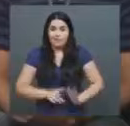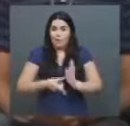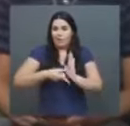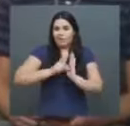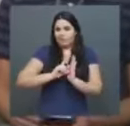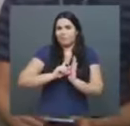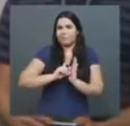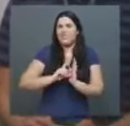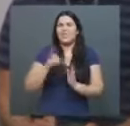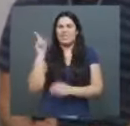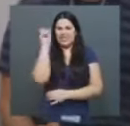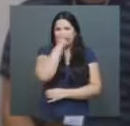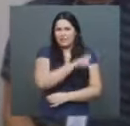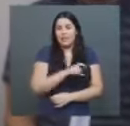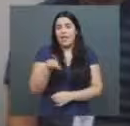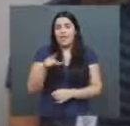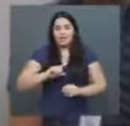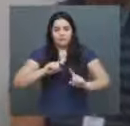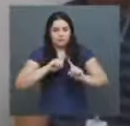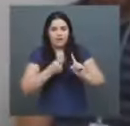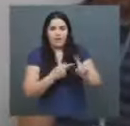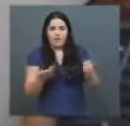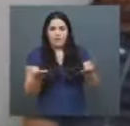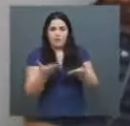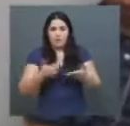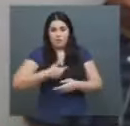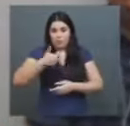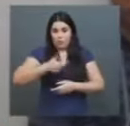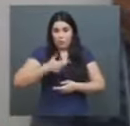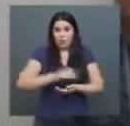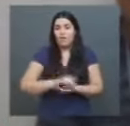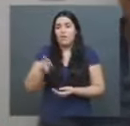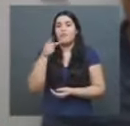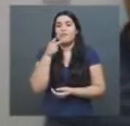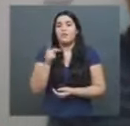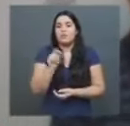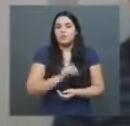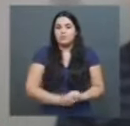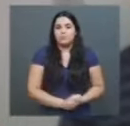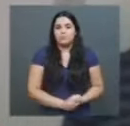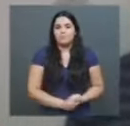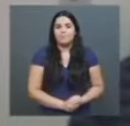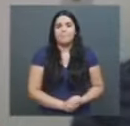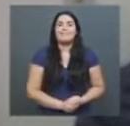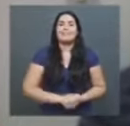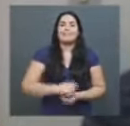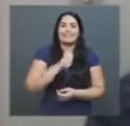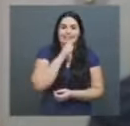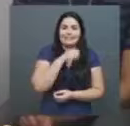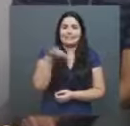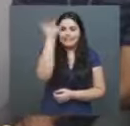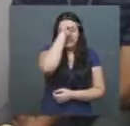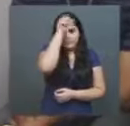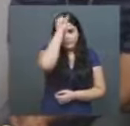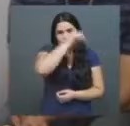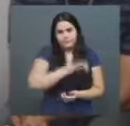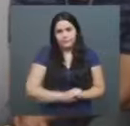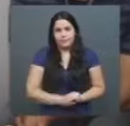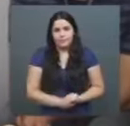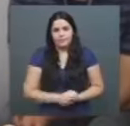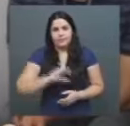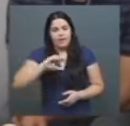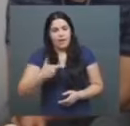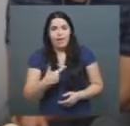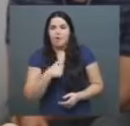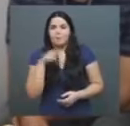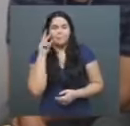difíceis. Grávida pela segunda vez, a recepcionista enfatiza que ainda está em um processo de aprendizagem. Obviamente eu vou me